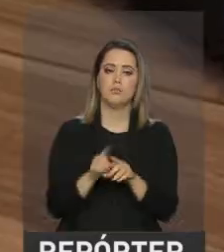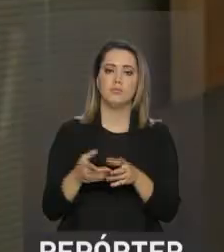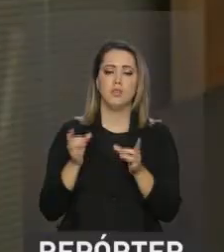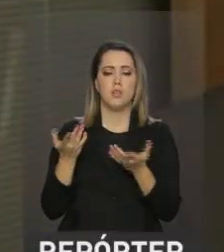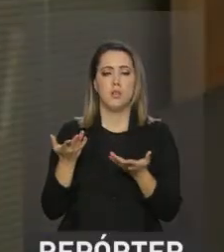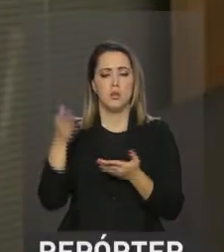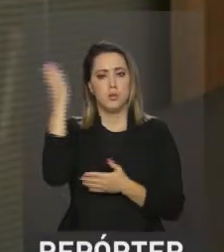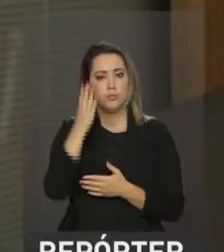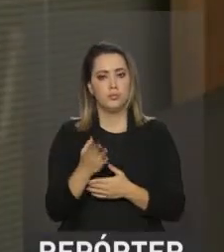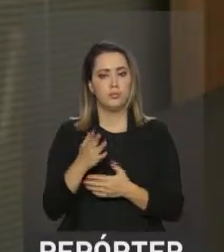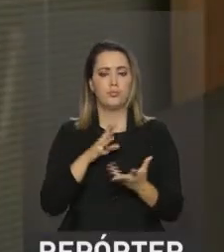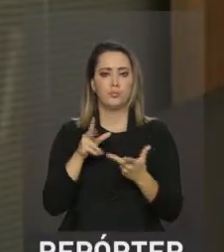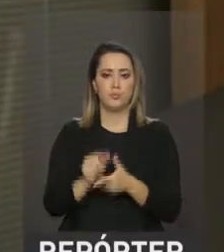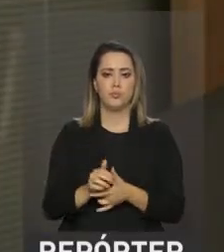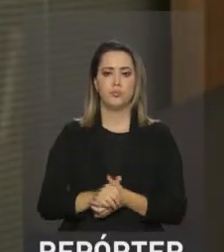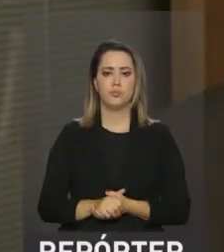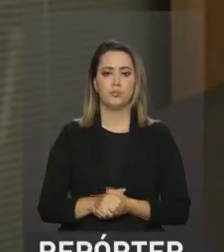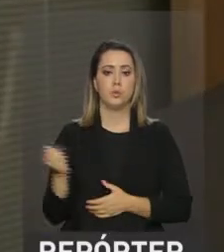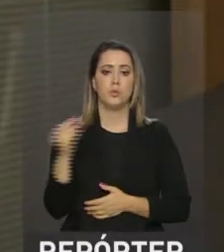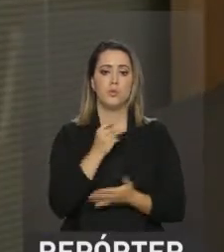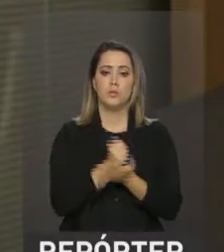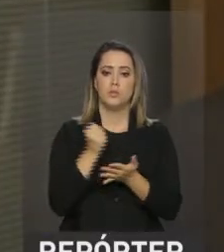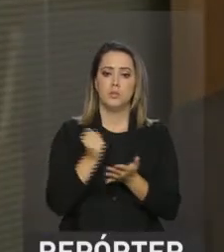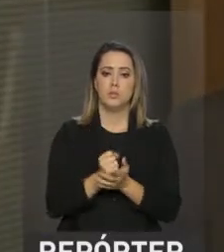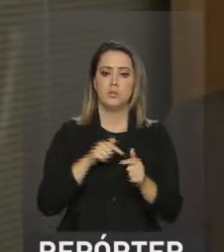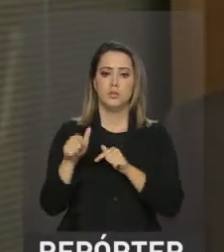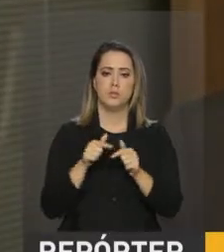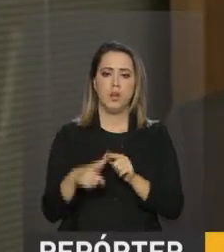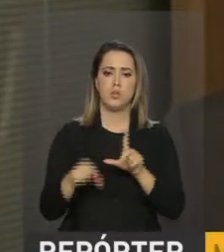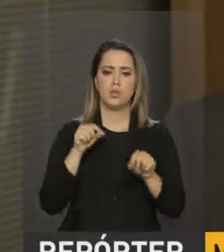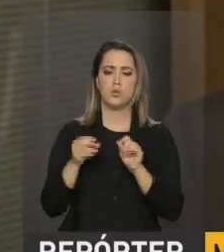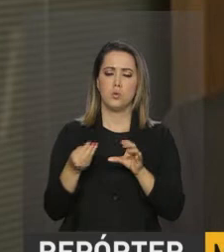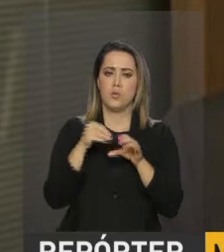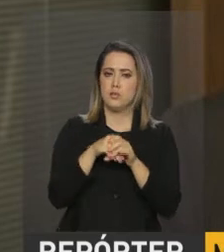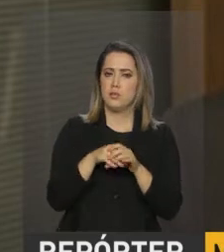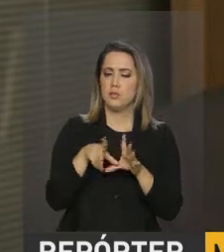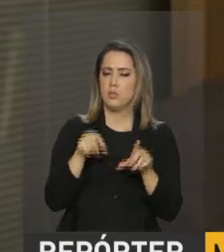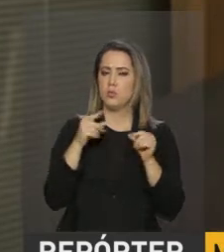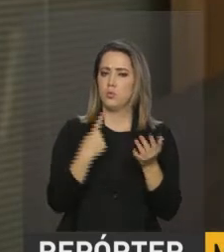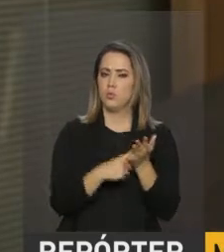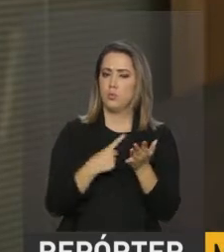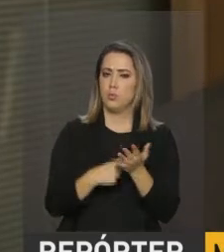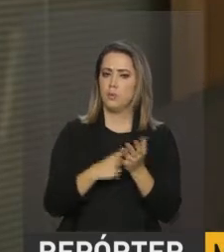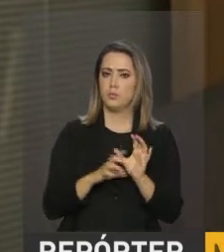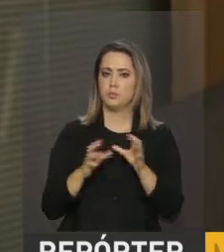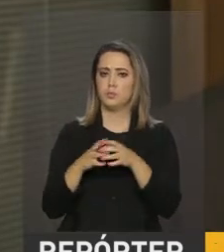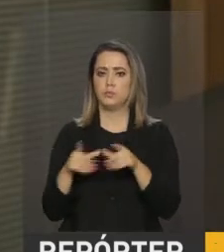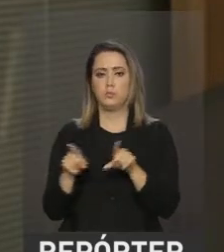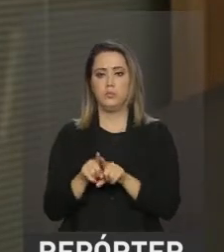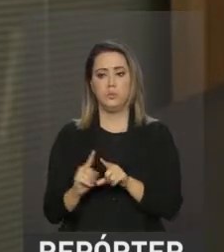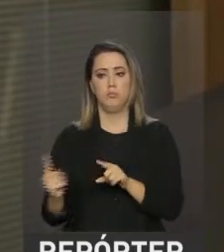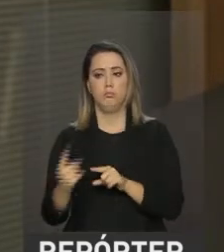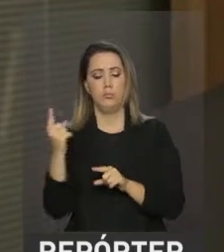país essas novas modalidades de contratos de trabalho as opções que foram trazidos para dentro da negociação coletiva e o campo até da negociação